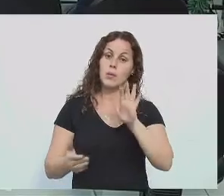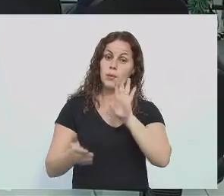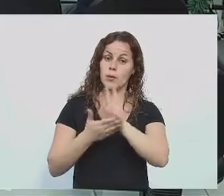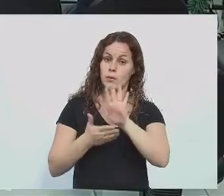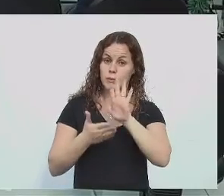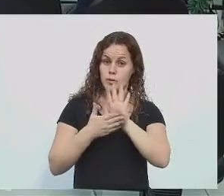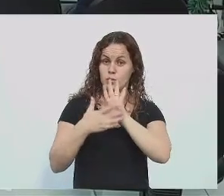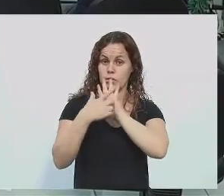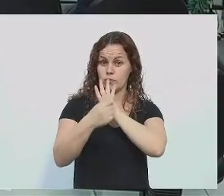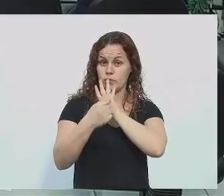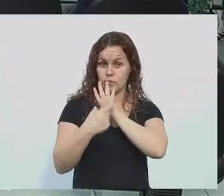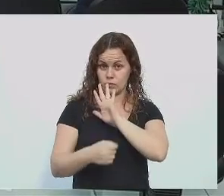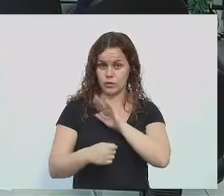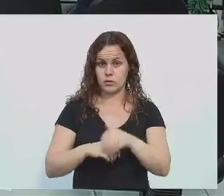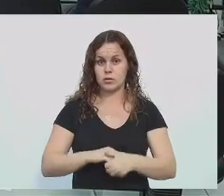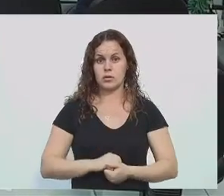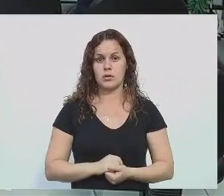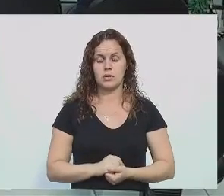Proposição avulsa,